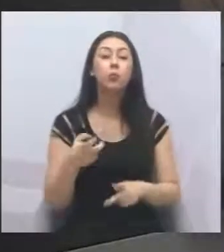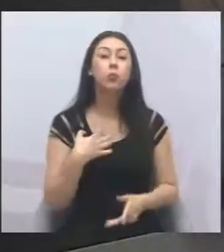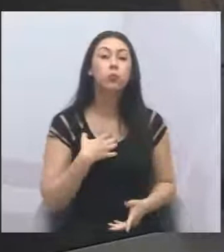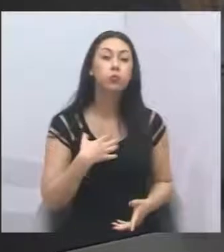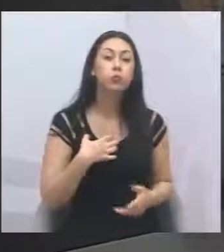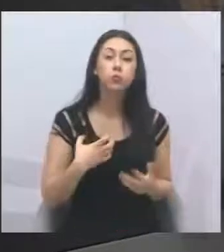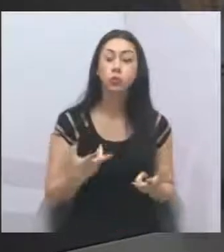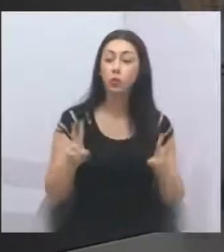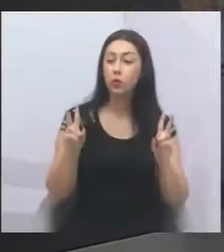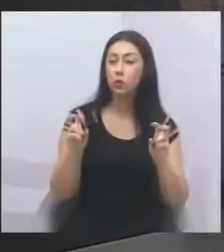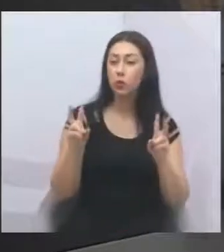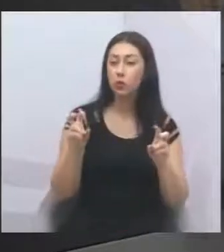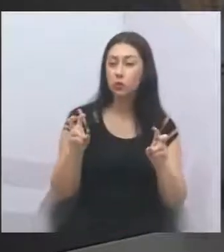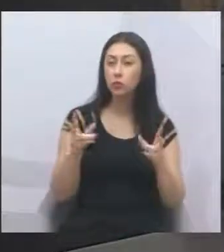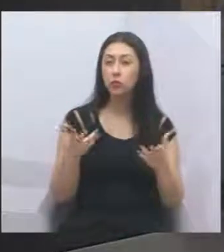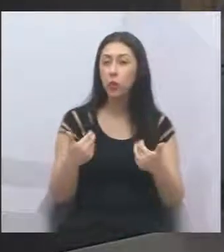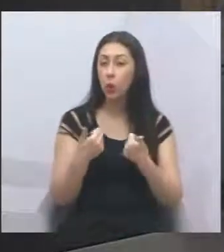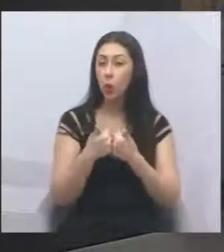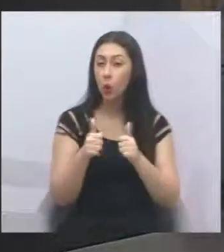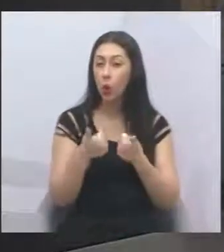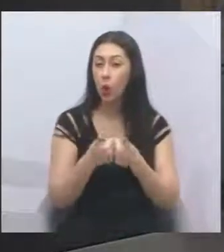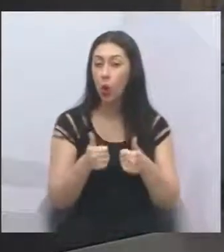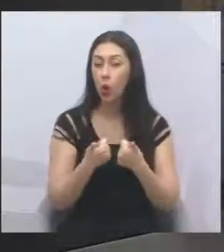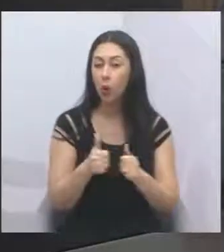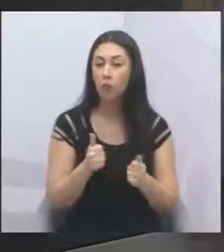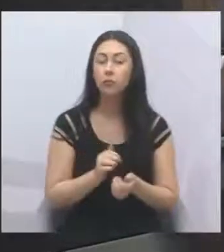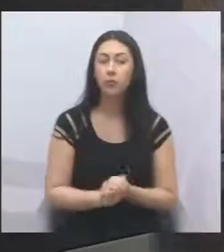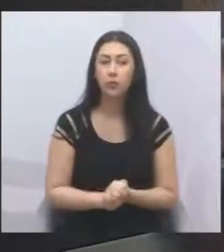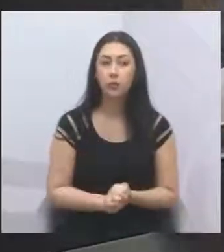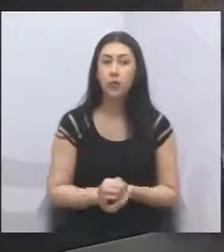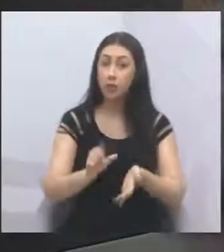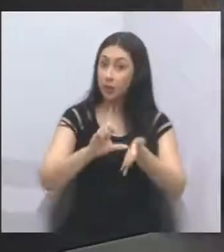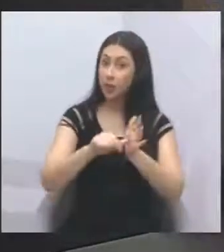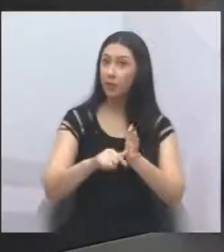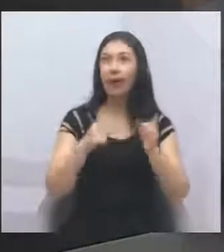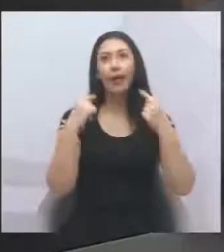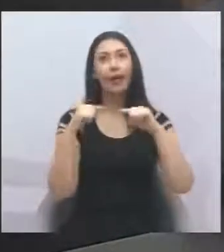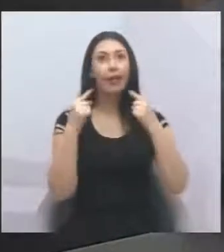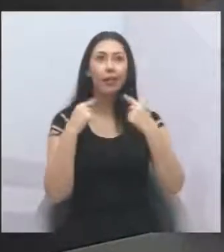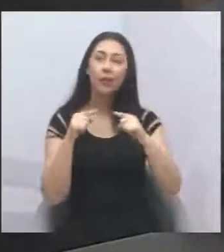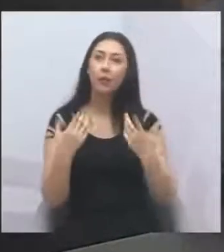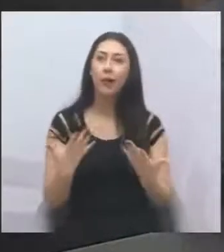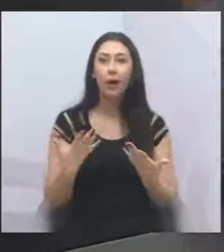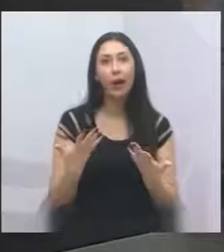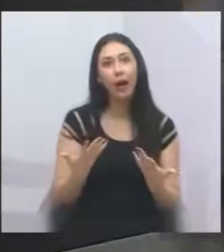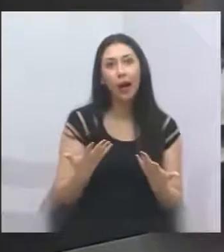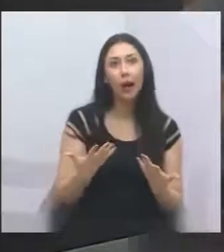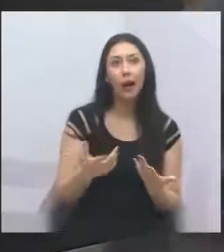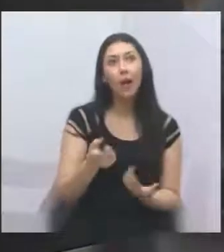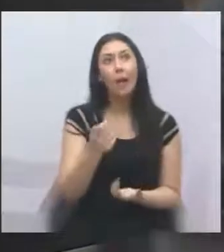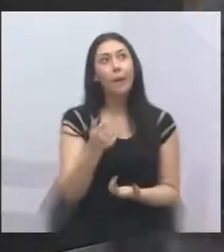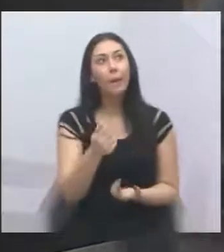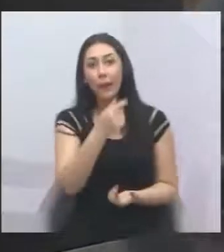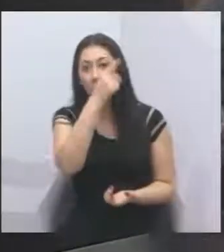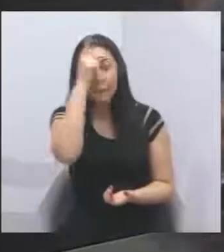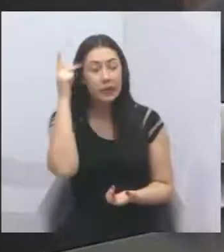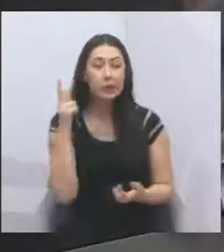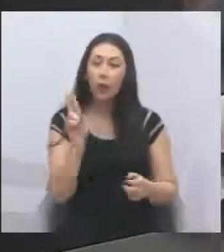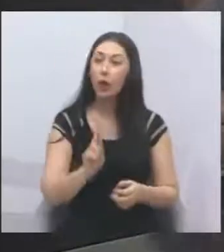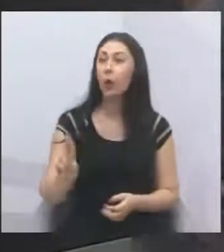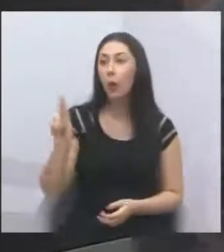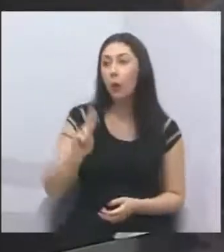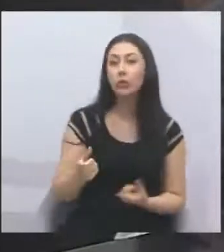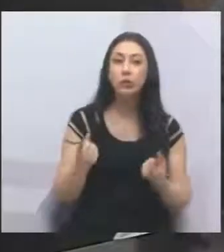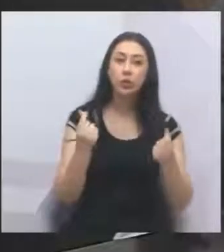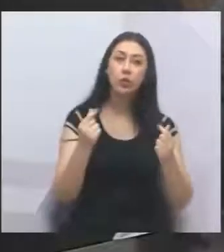em relação ao serviço de ônibus prestado pela empresa JTU. E depois não adianta reclamar que caiu o número de usuários, que caiu a arrecadação da empresa,